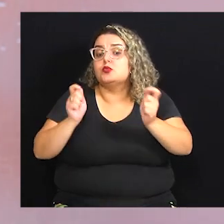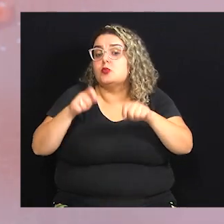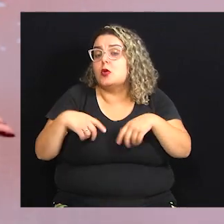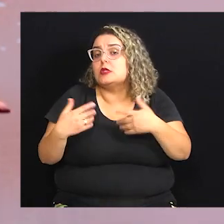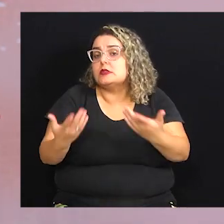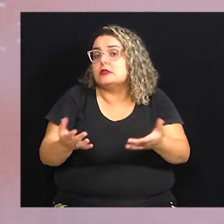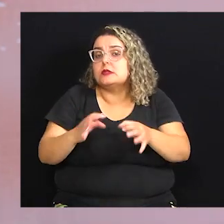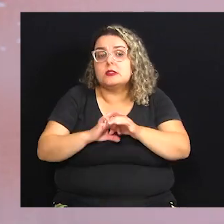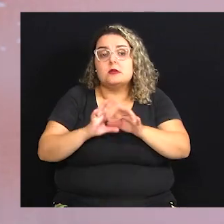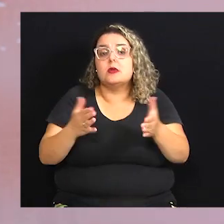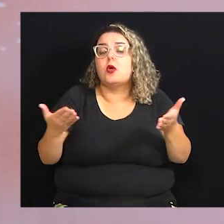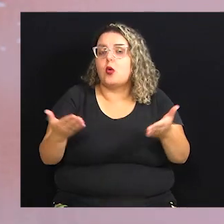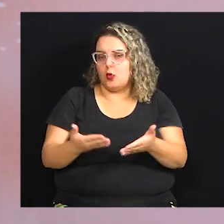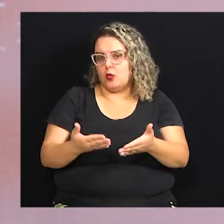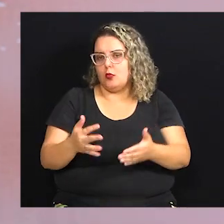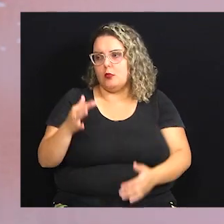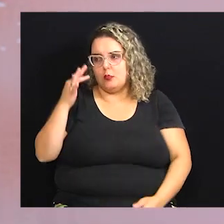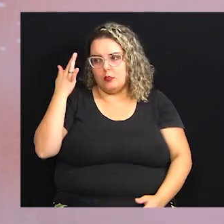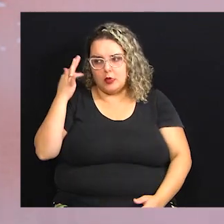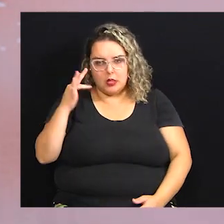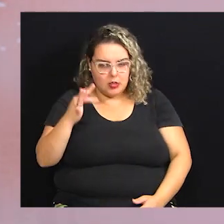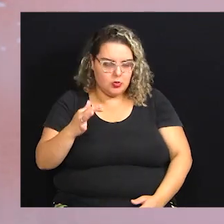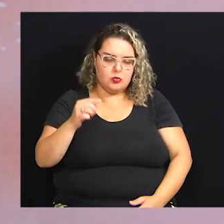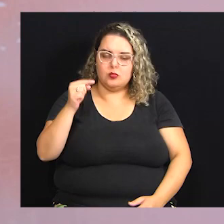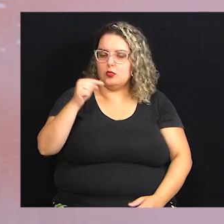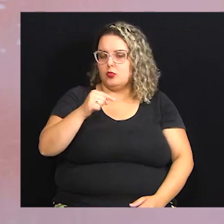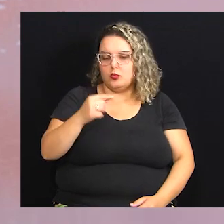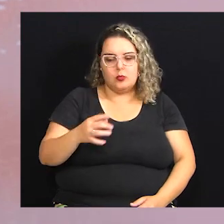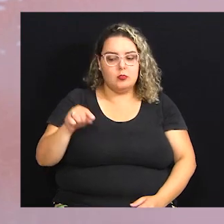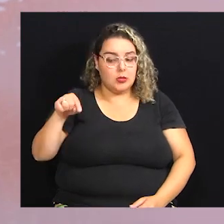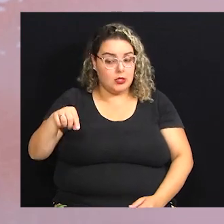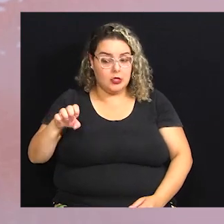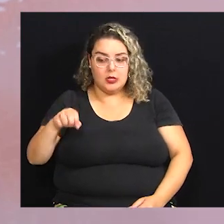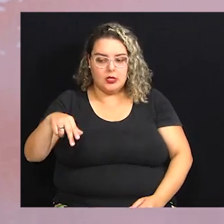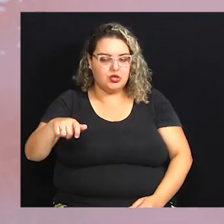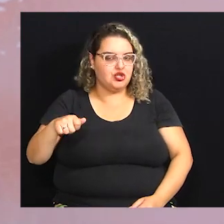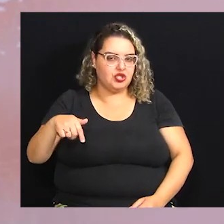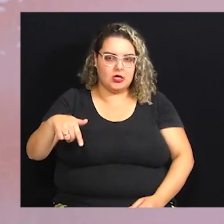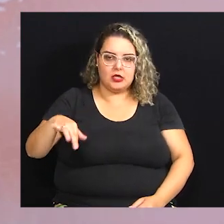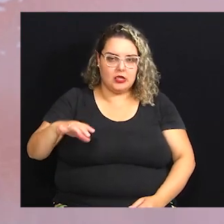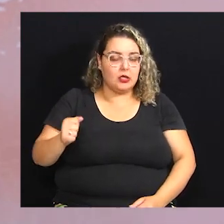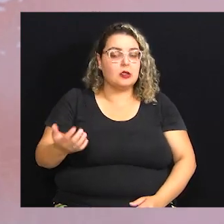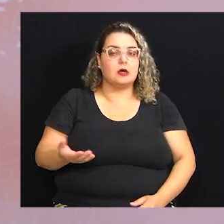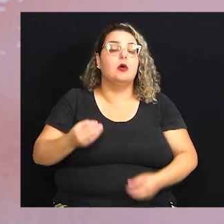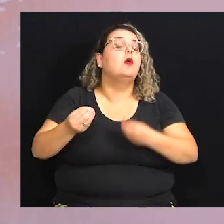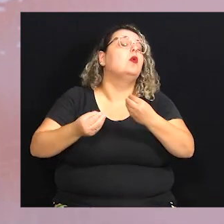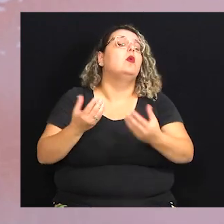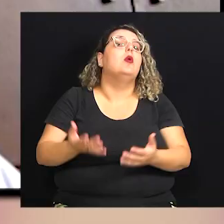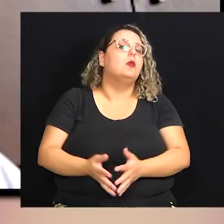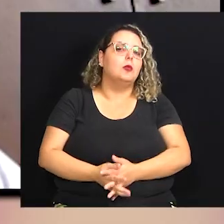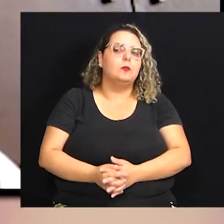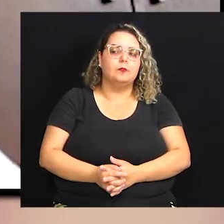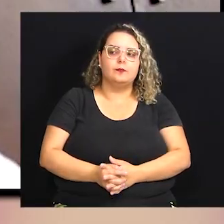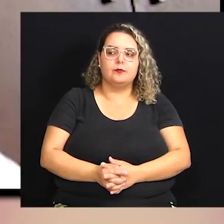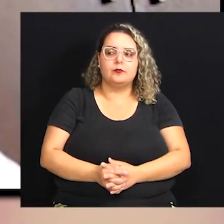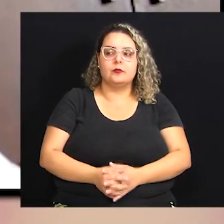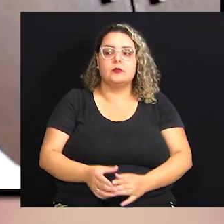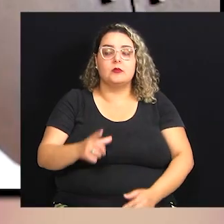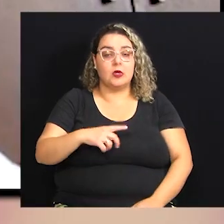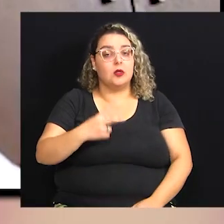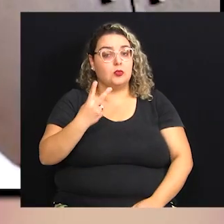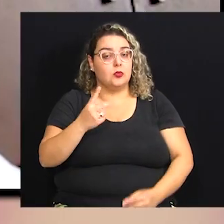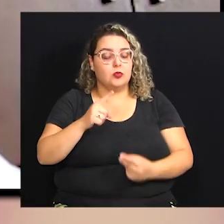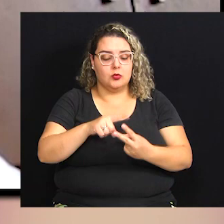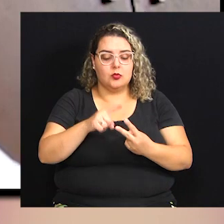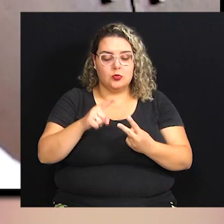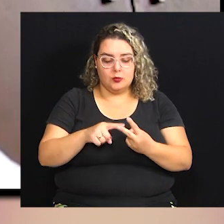tratamentos possíveis, disponíveis hoje para dor de cabeça, para enxaqueca? O que se costuma ser recomendado? Existem dois